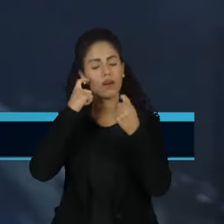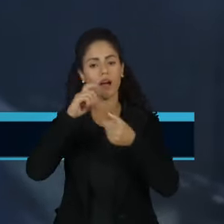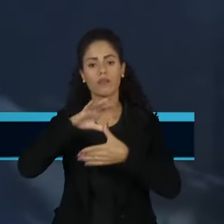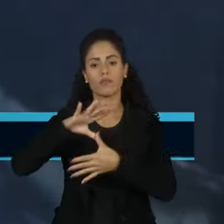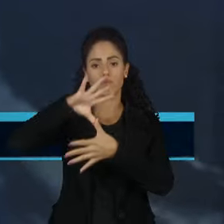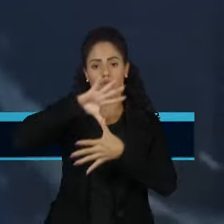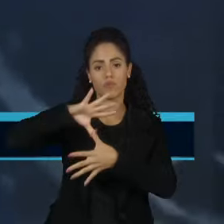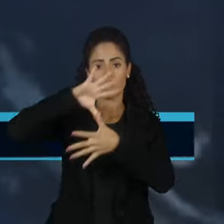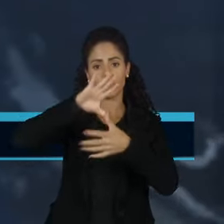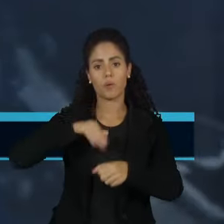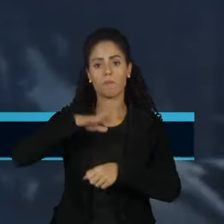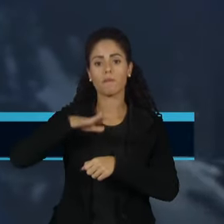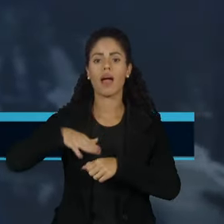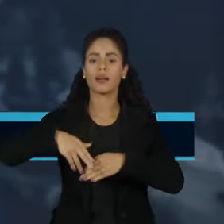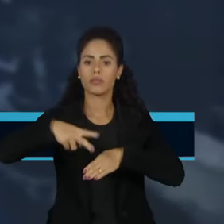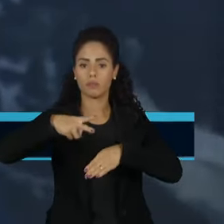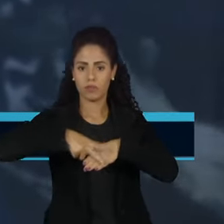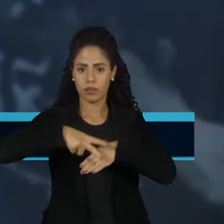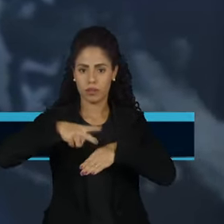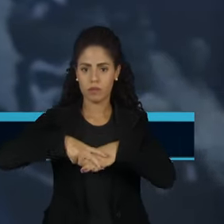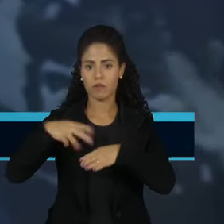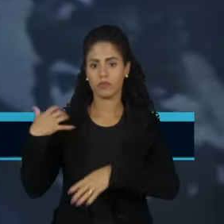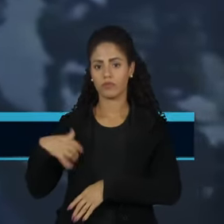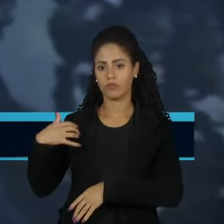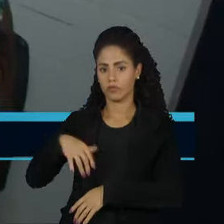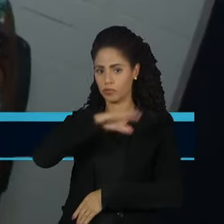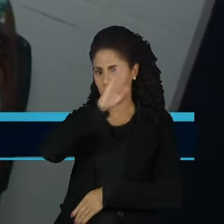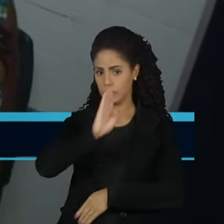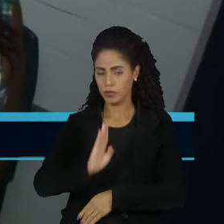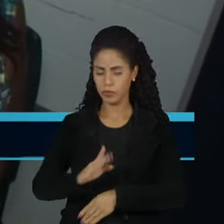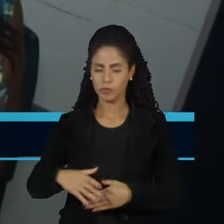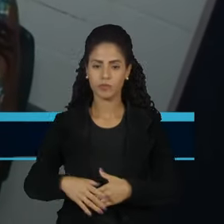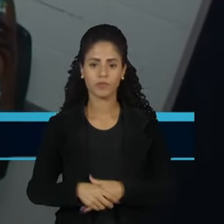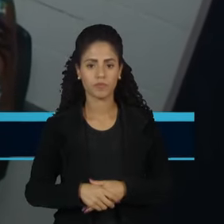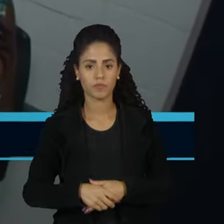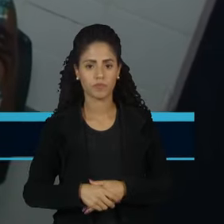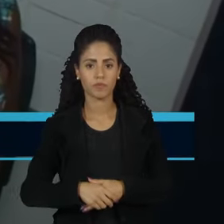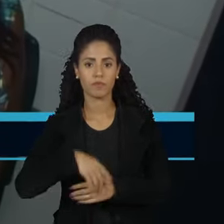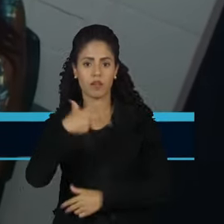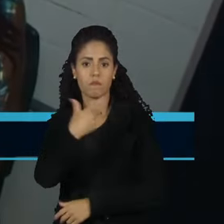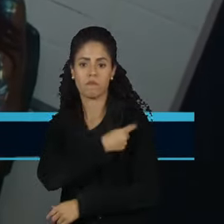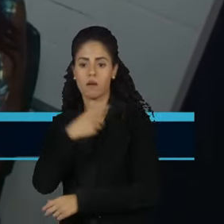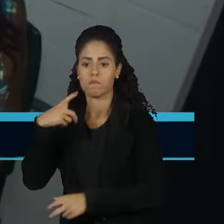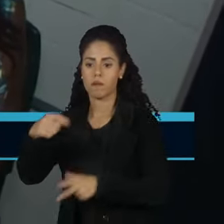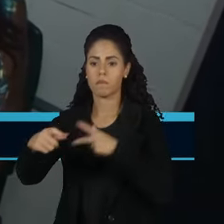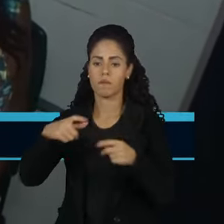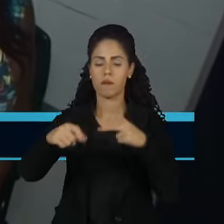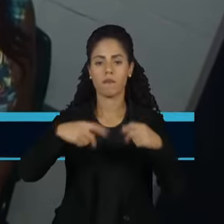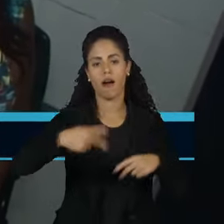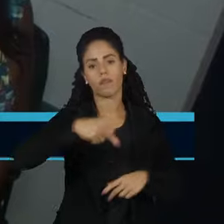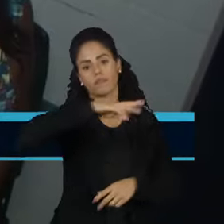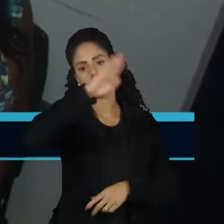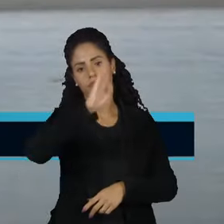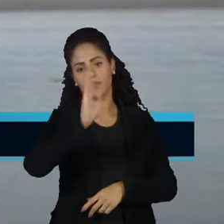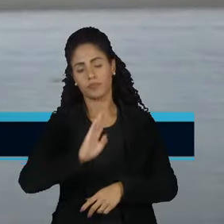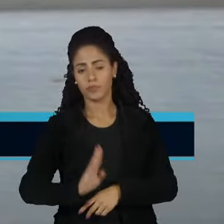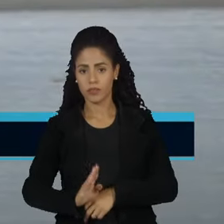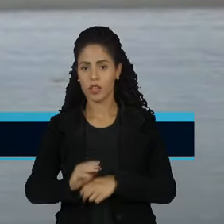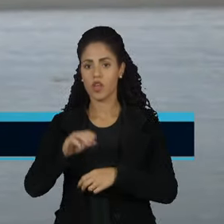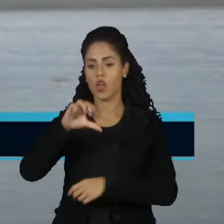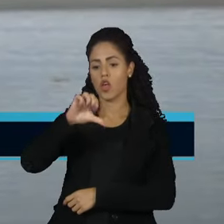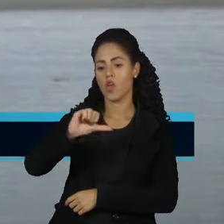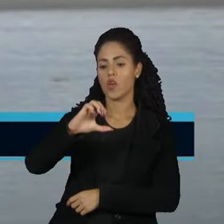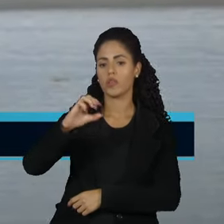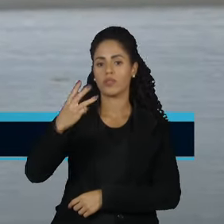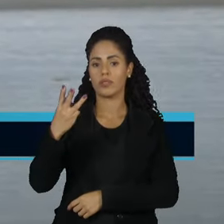mais afetados são Paraguai, Argentina e Brasil. A ampliação da campanha aqui no Brasil contra a dengue, com mais